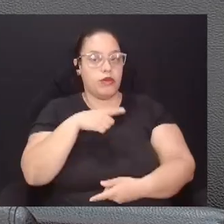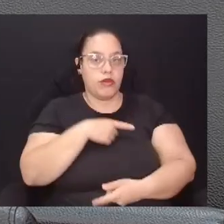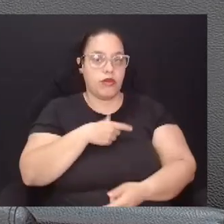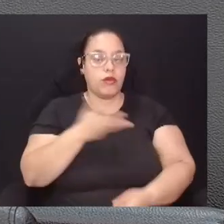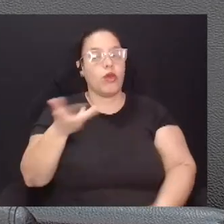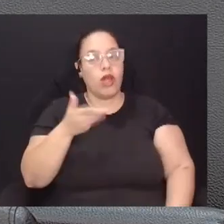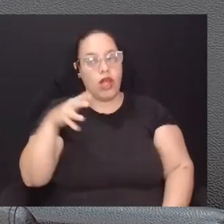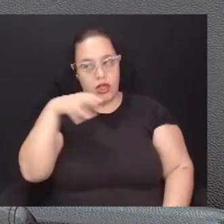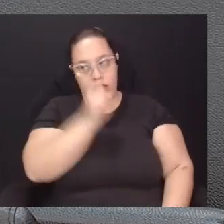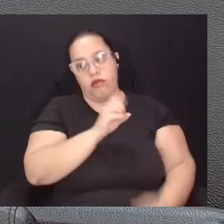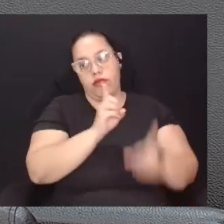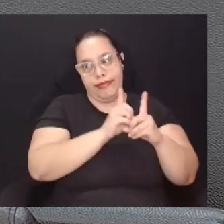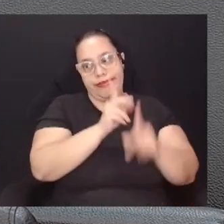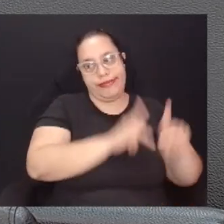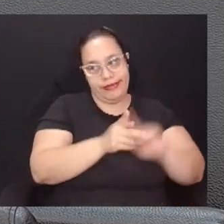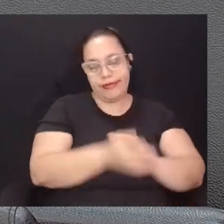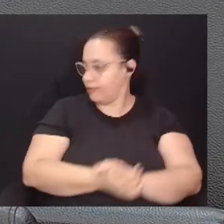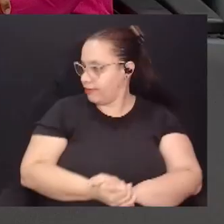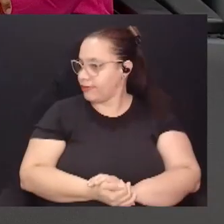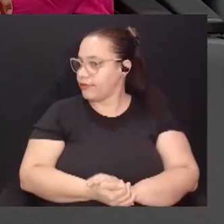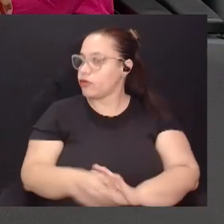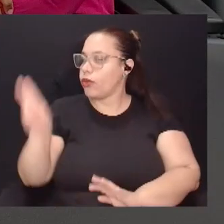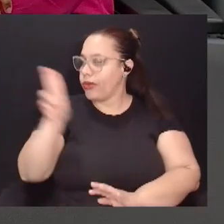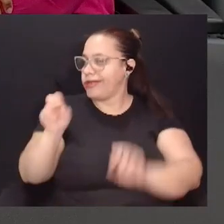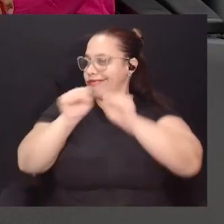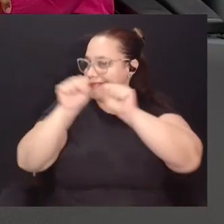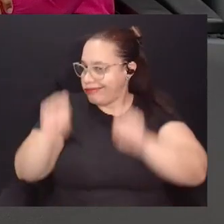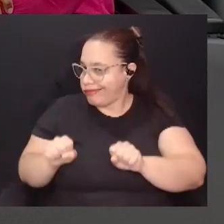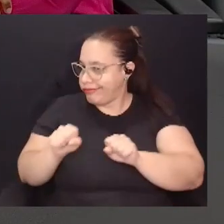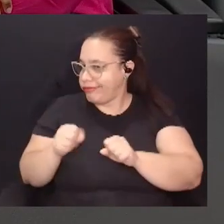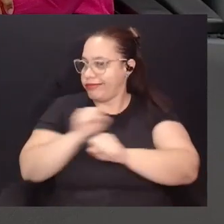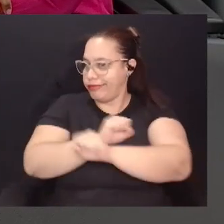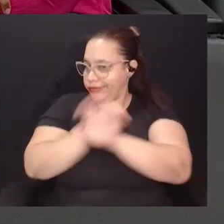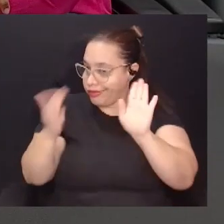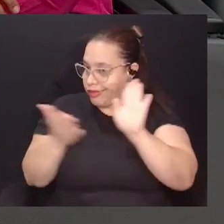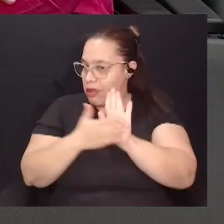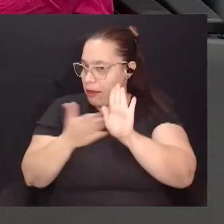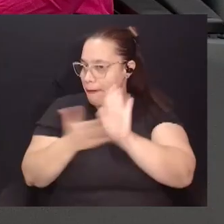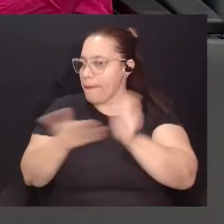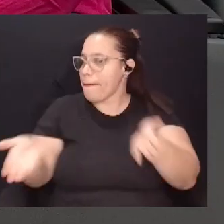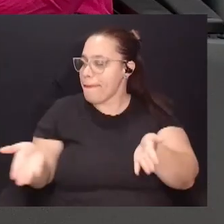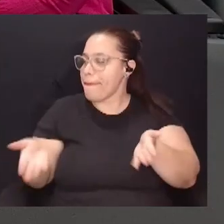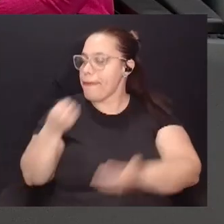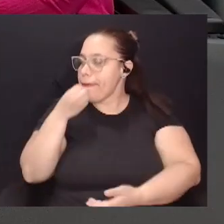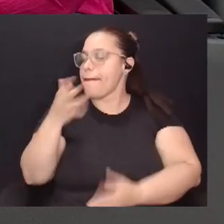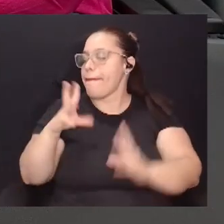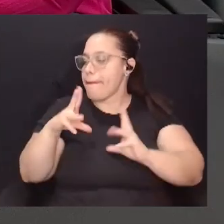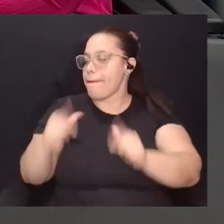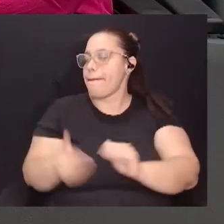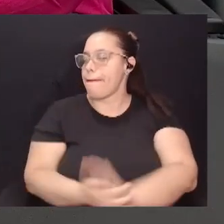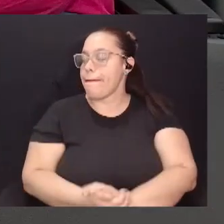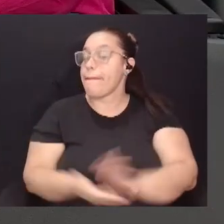ter uma maior agilidade em atender o povo. Utilizar o sistema aí com mais transparência, né, Isso que vai mesmo. beneficiar para